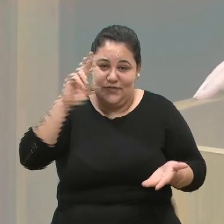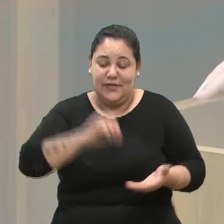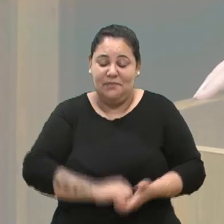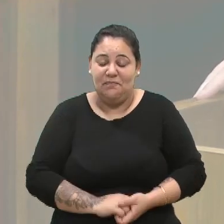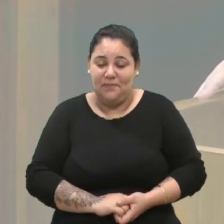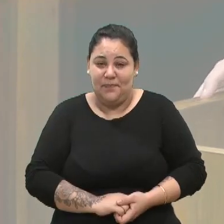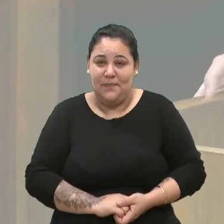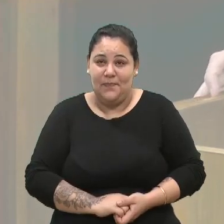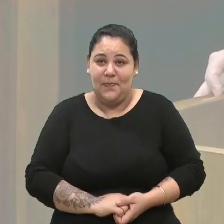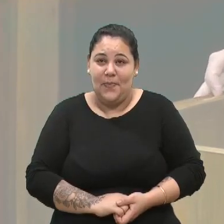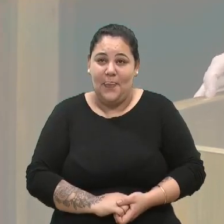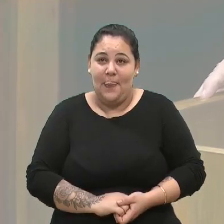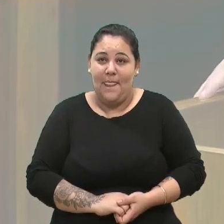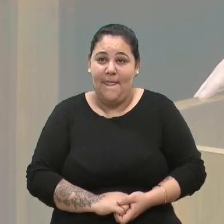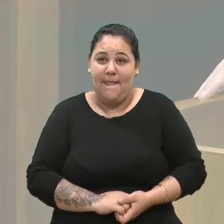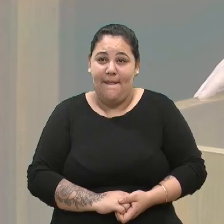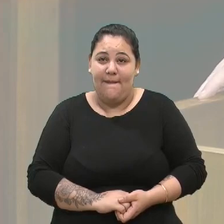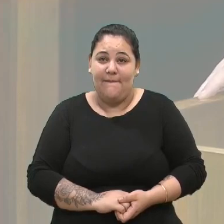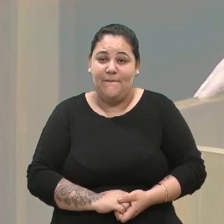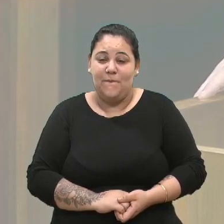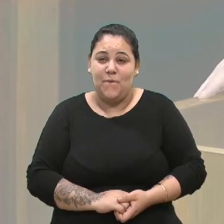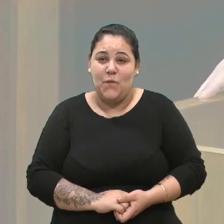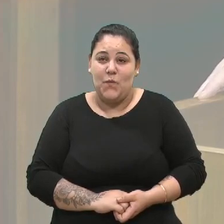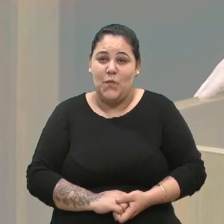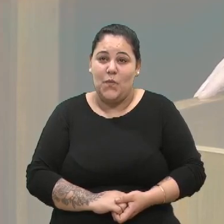Então, foi saudado, né, pelo